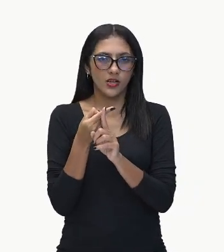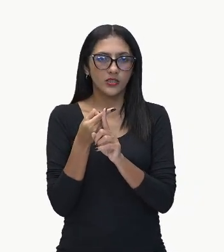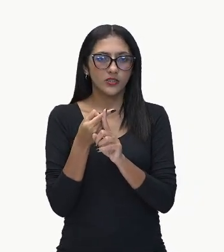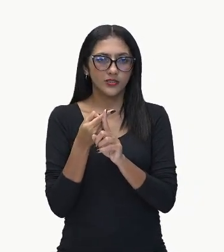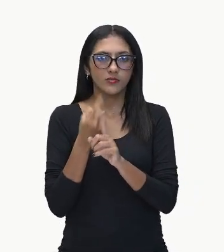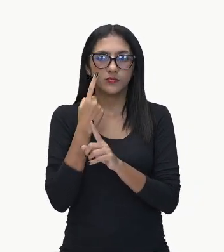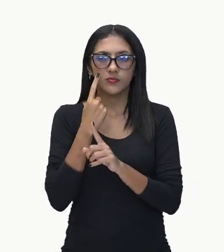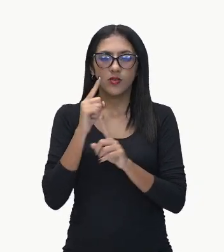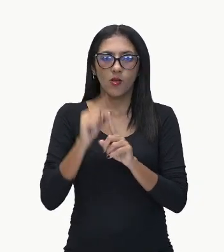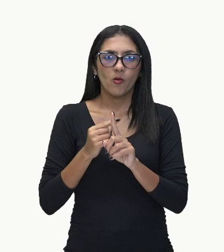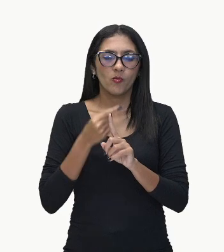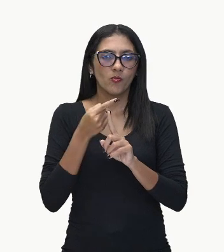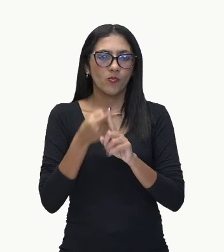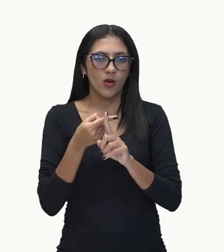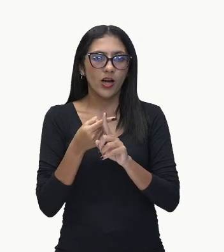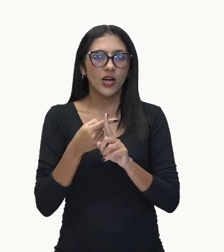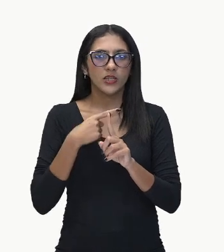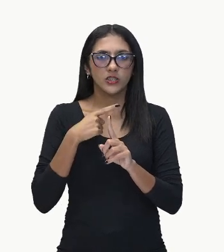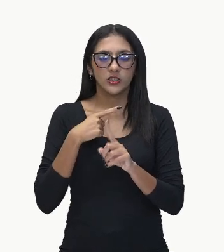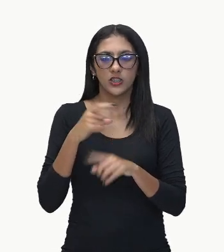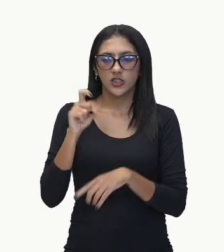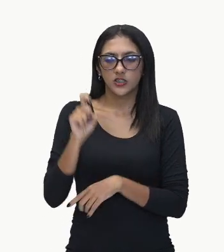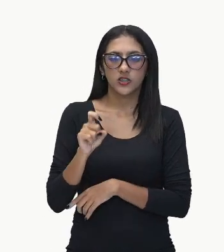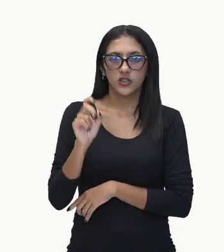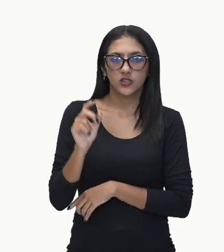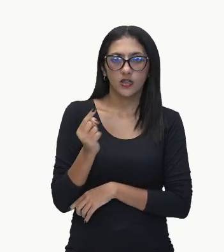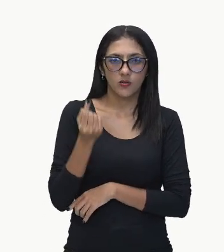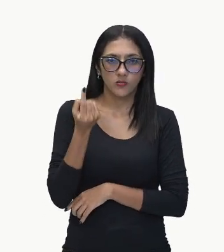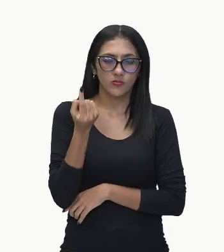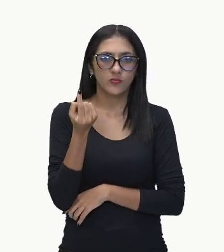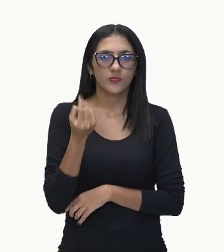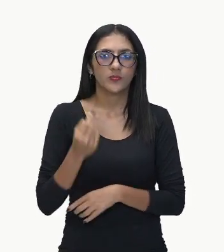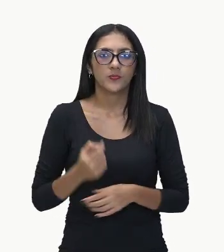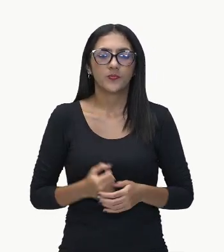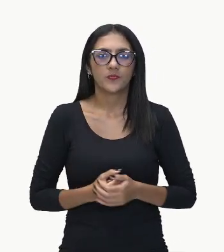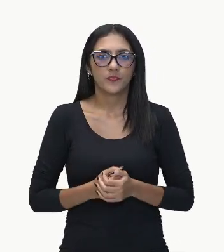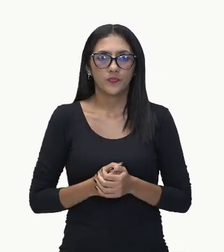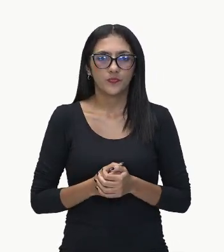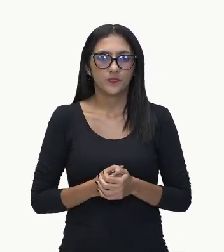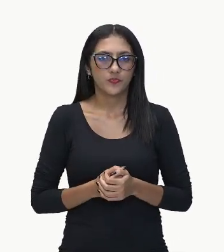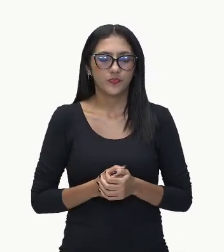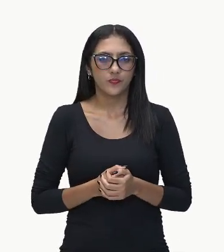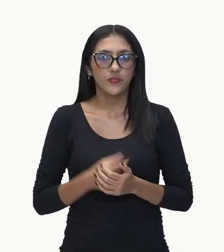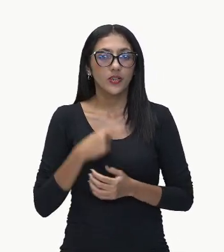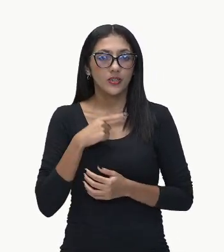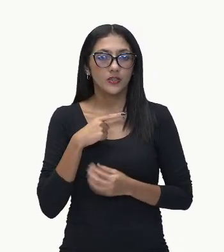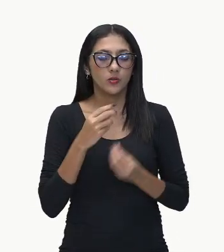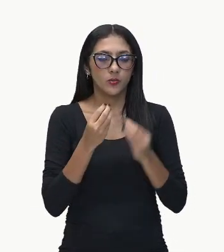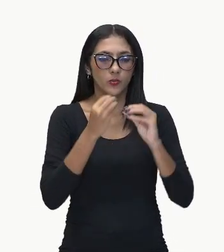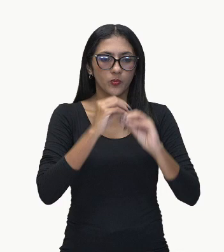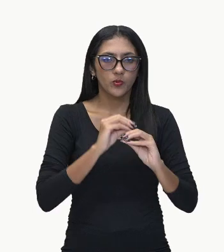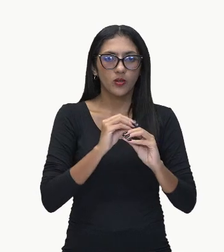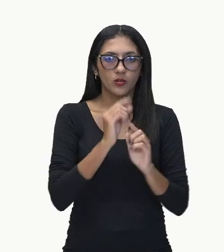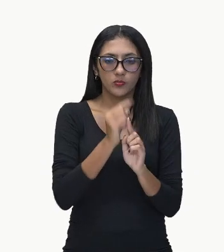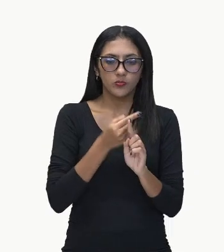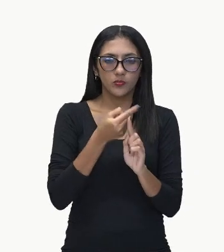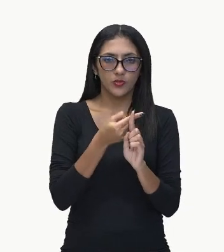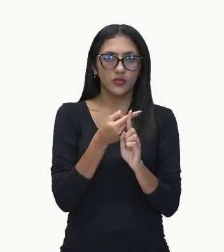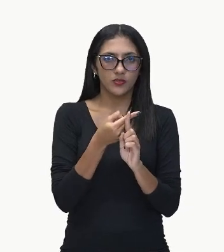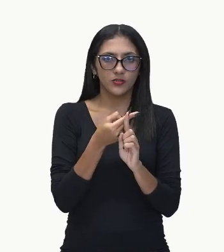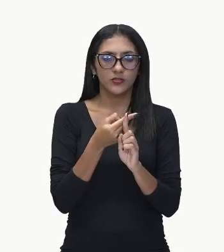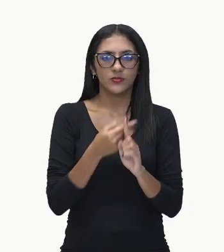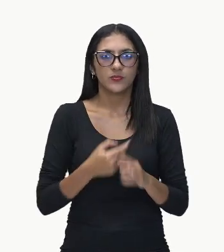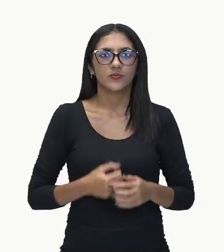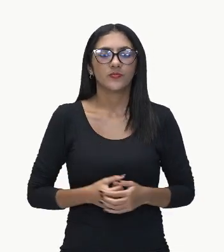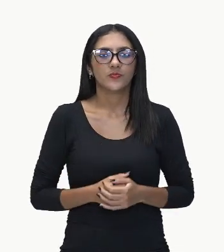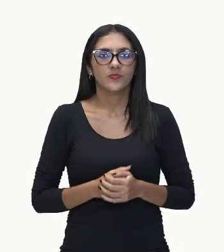ao quadrado ter que tá elevado na um ó ele vai nos dar o sinal aqui de dentro aí da nossa fatoração na nossa